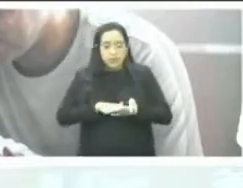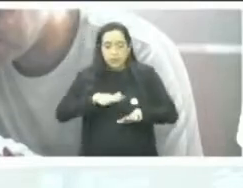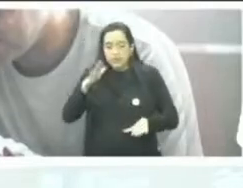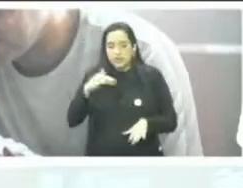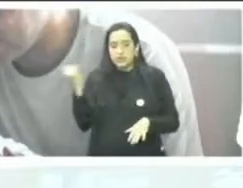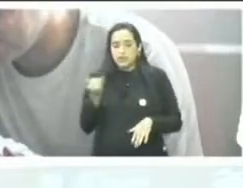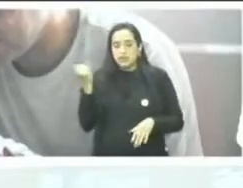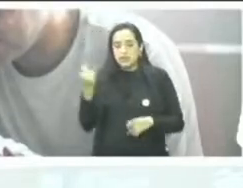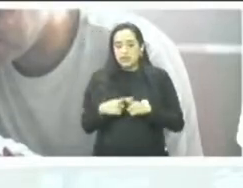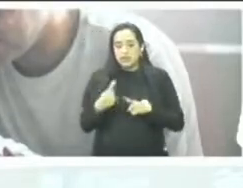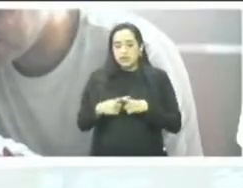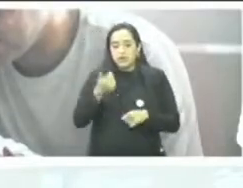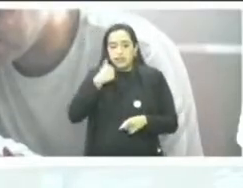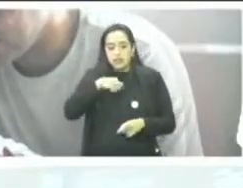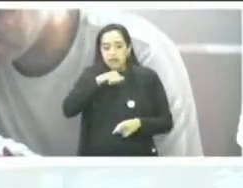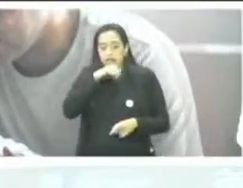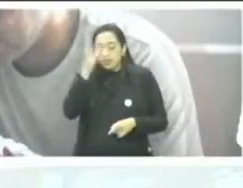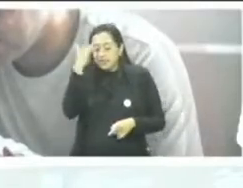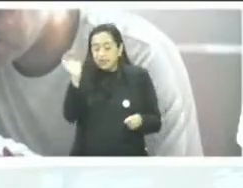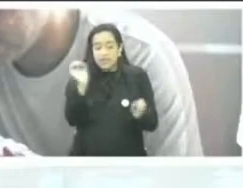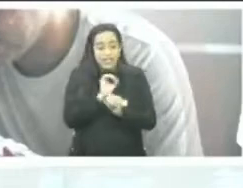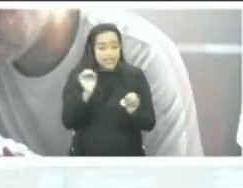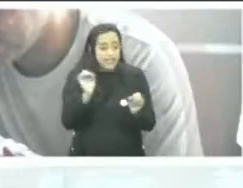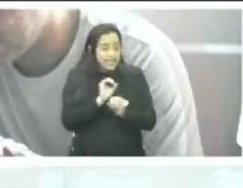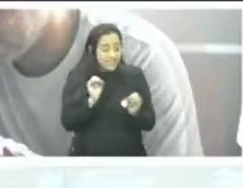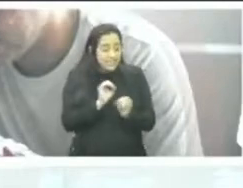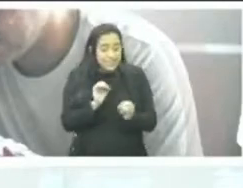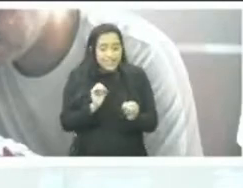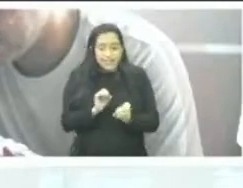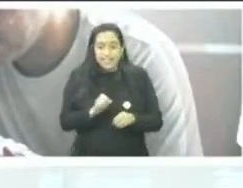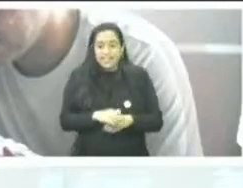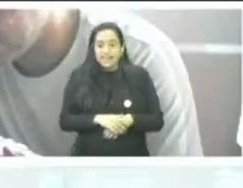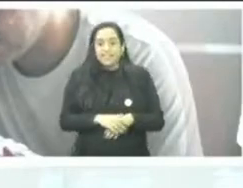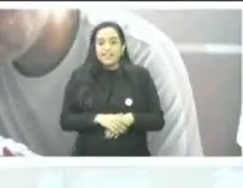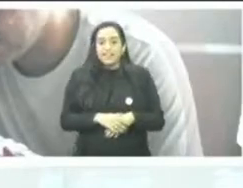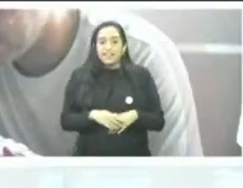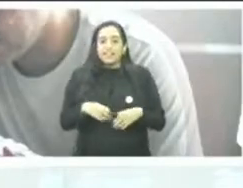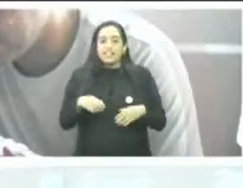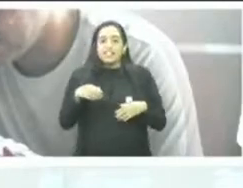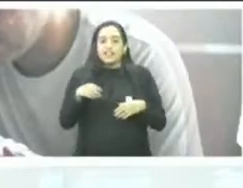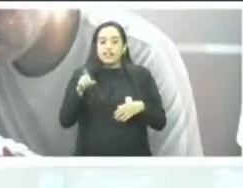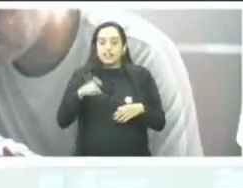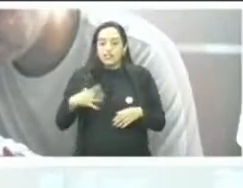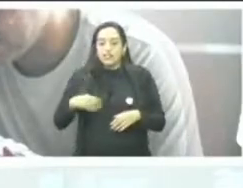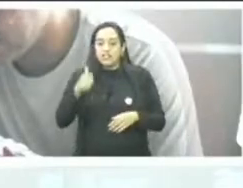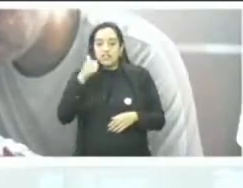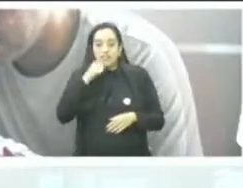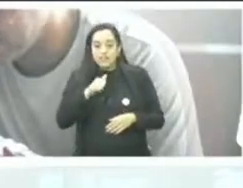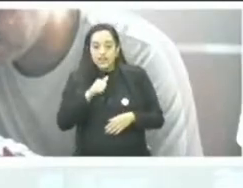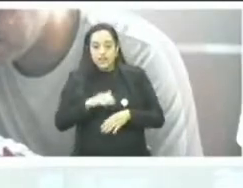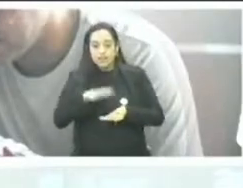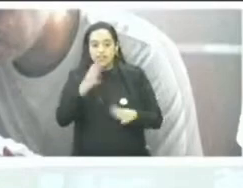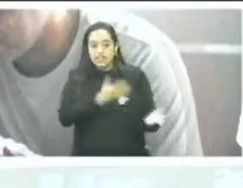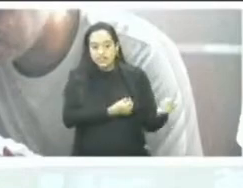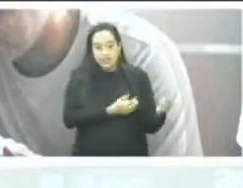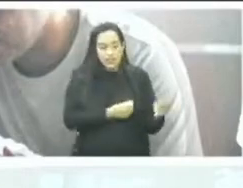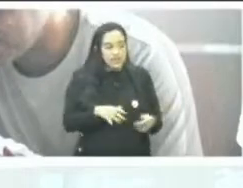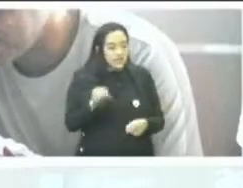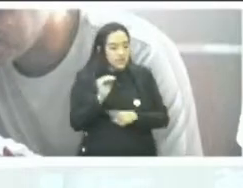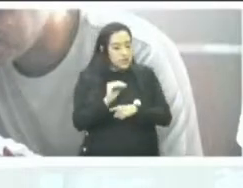Porque era uma mãe de primeira viagem, eu não sabia fazer nada. Assim, sou filha mais nova, não cuidei dos meus irmãos, então não